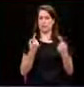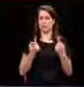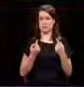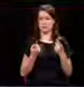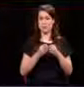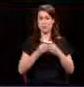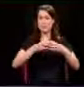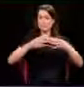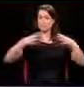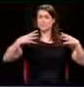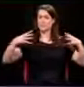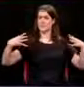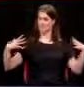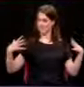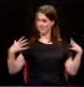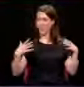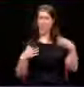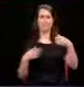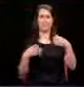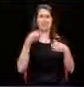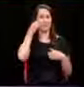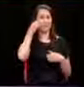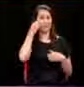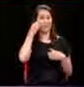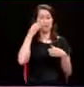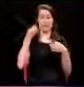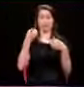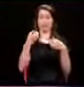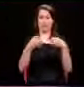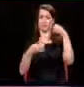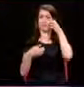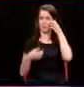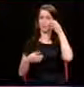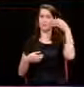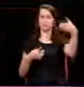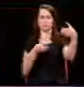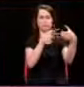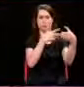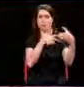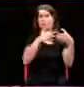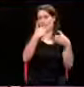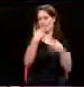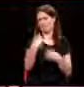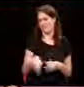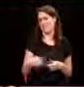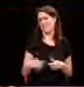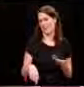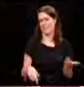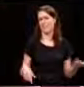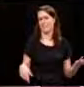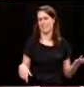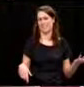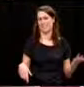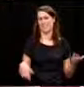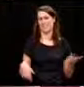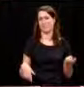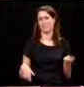implementação de telemóveis com possibilidade de fazer chamadas de vídeo, também o VoIP e por aí fora, não é? Sim, o